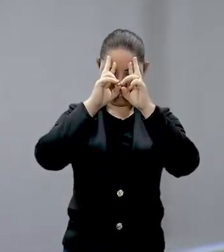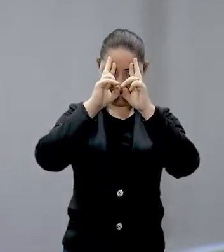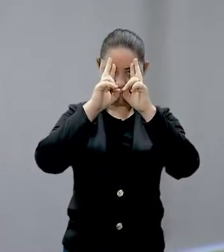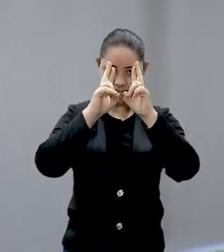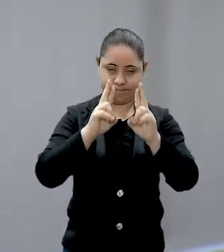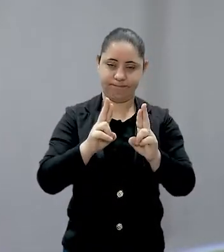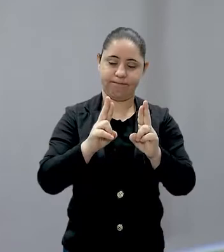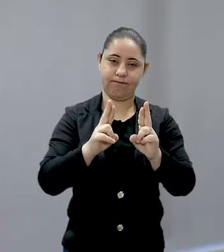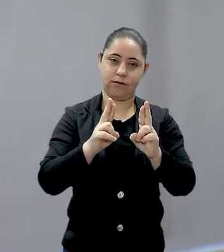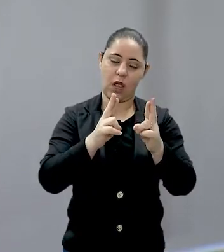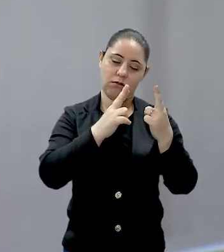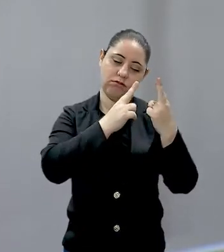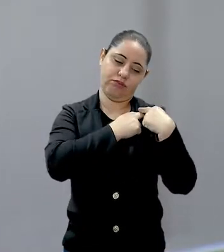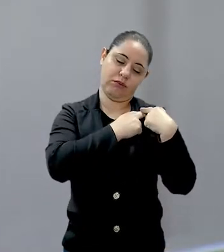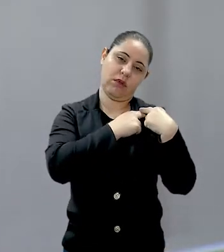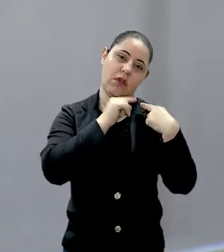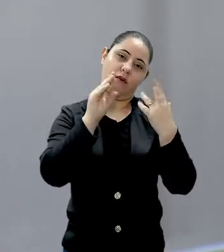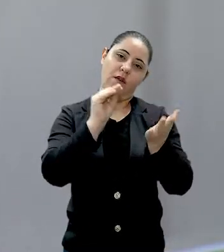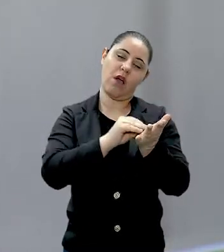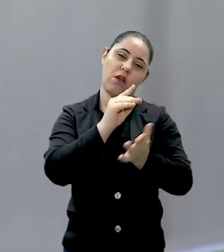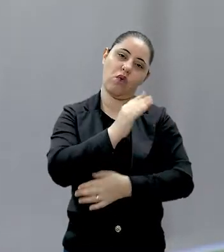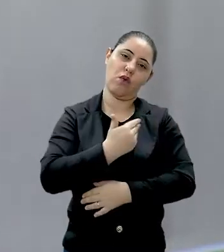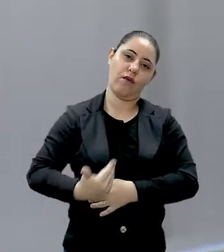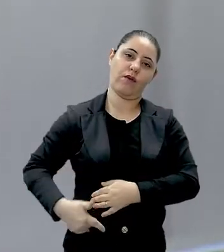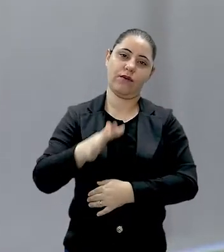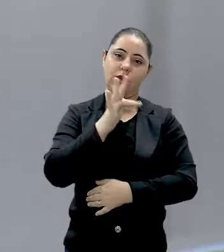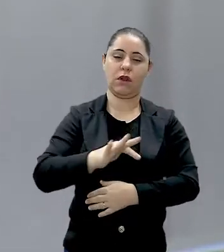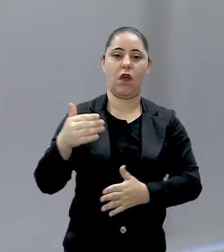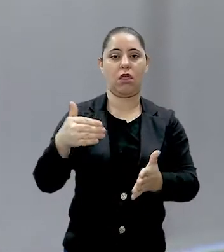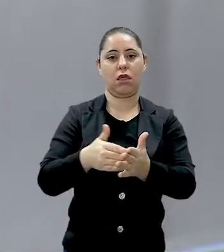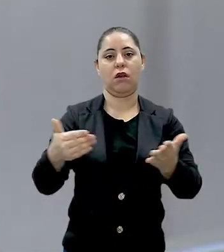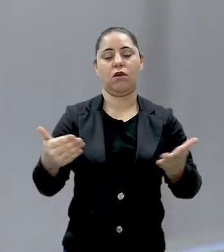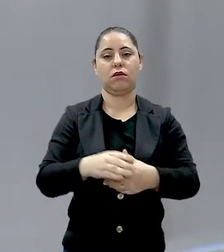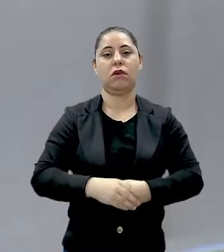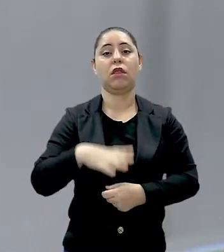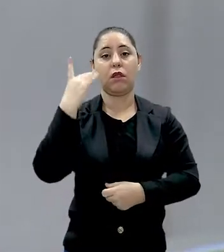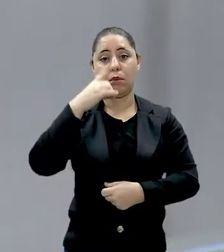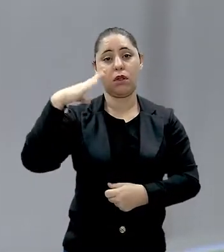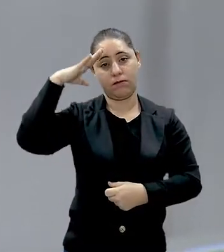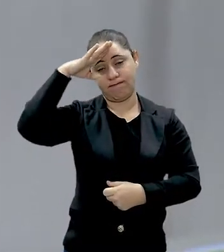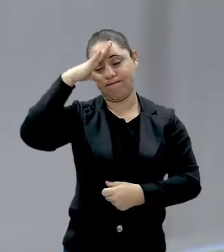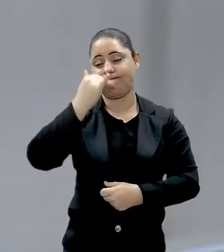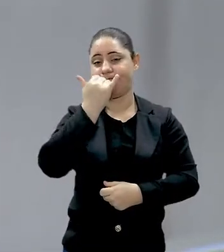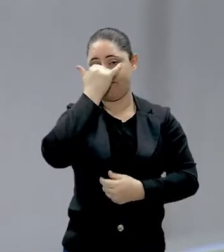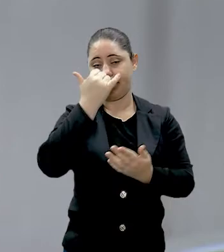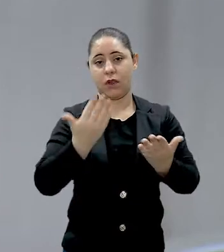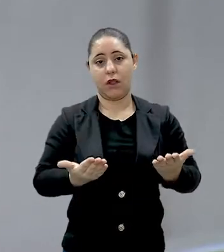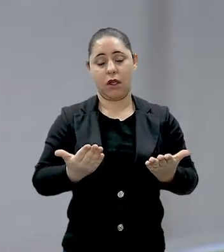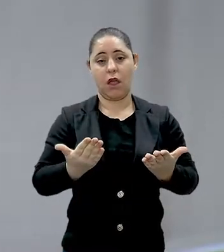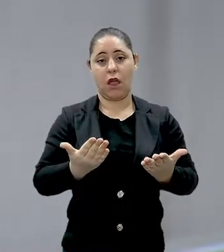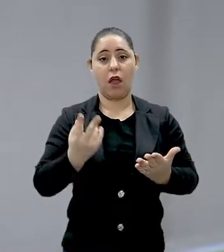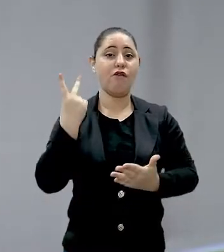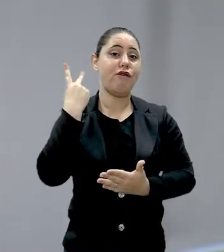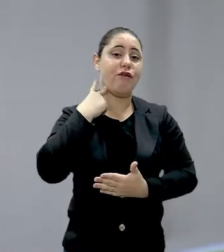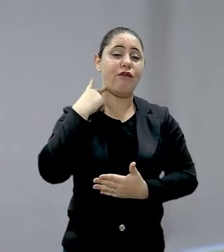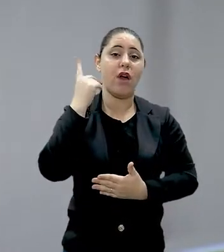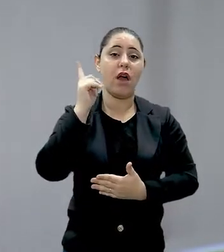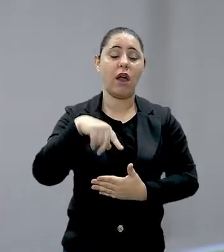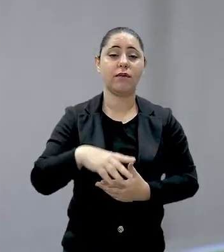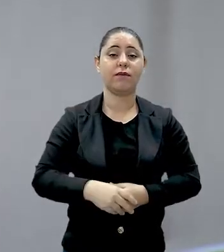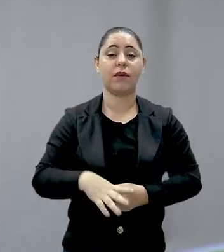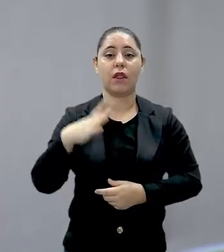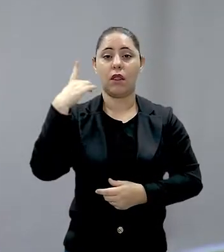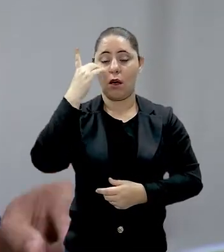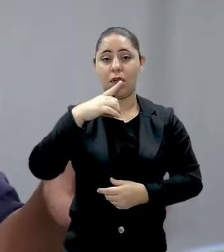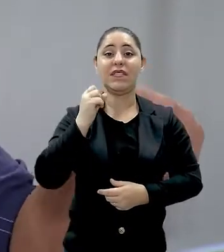infelizmente, que o governo federal tratou essa questão até agora. O próprio deputado Cabalmi, infelizmente, é vítima